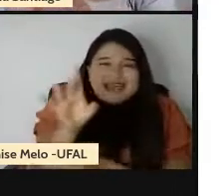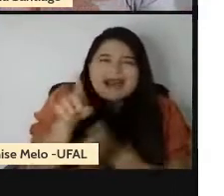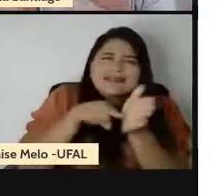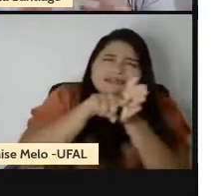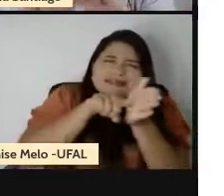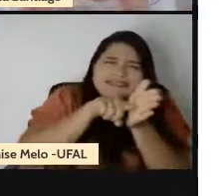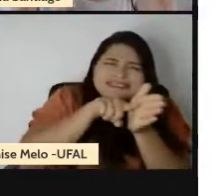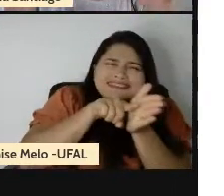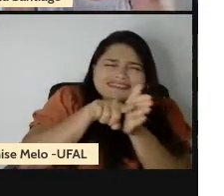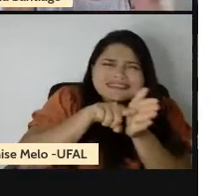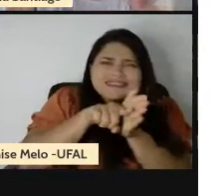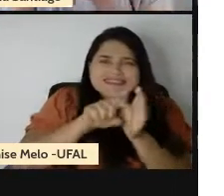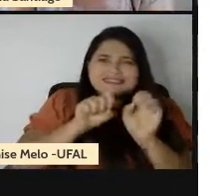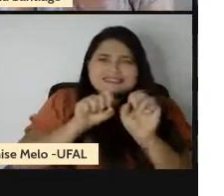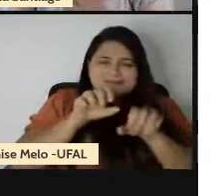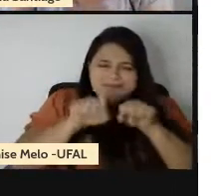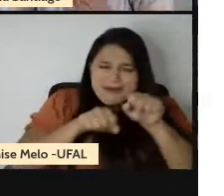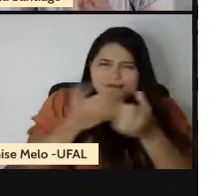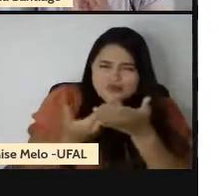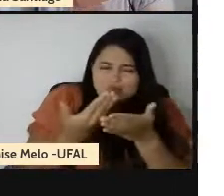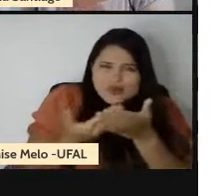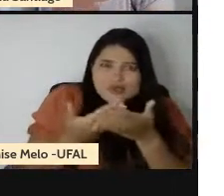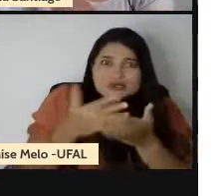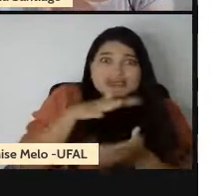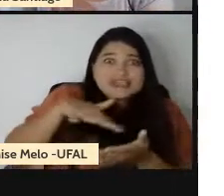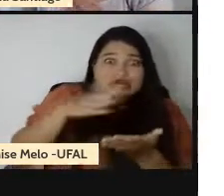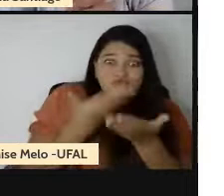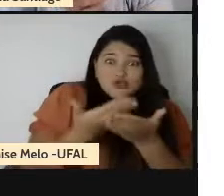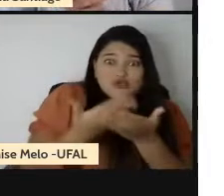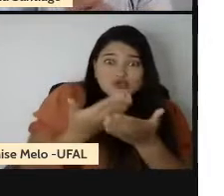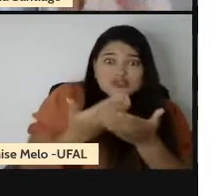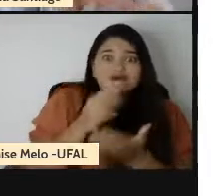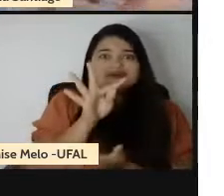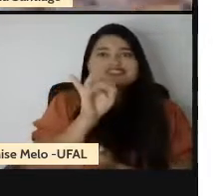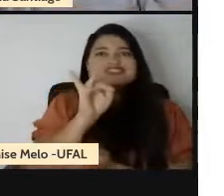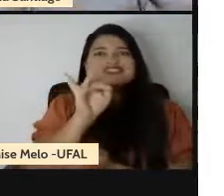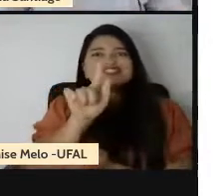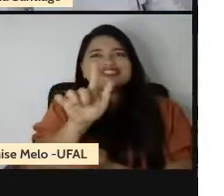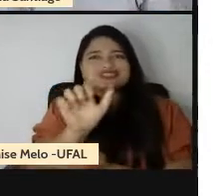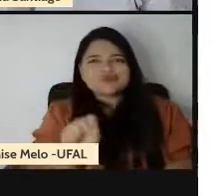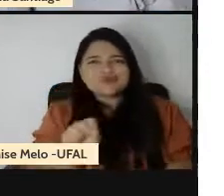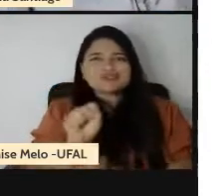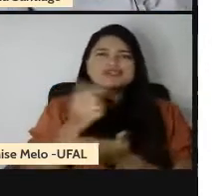envolve estudos, os ETILs, né, estudos da tradução e interpretação de língua de sinais, que está assim